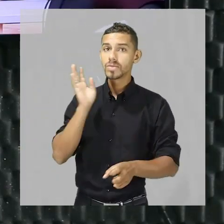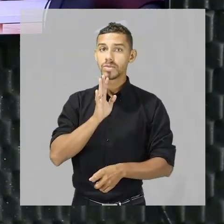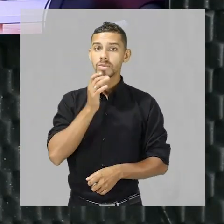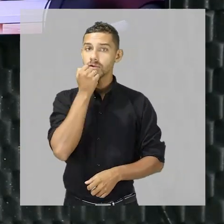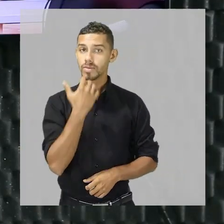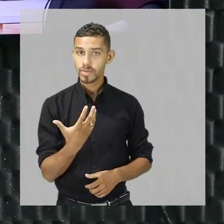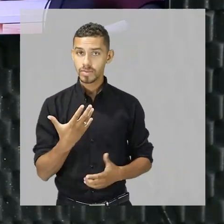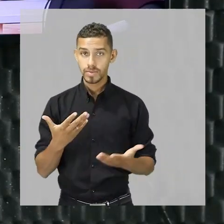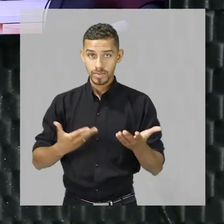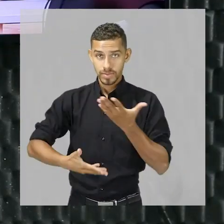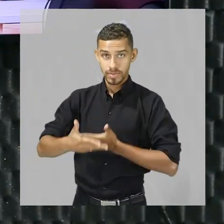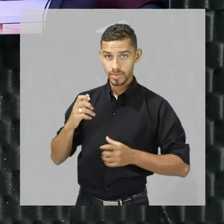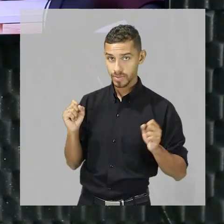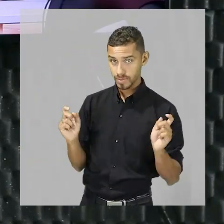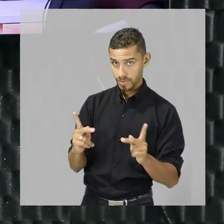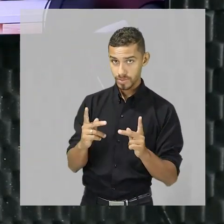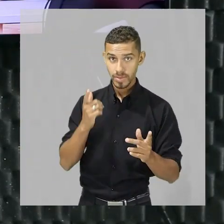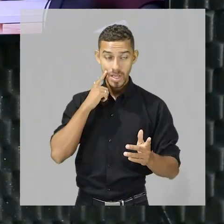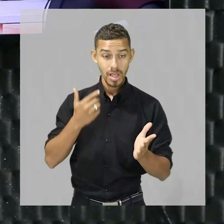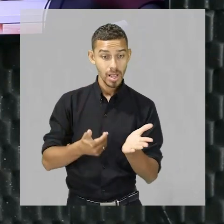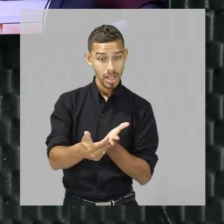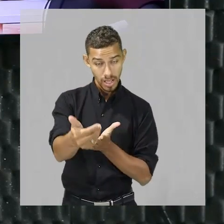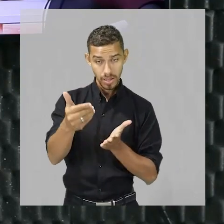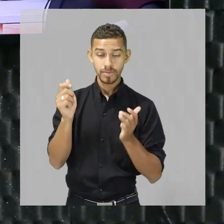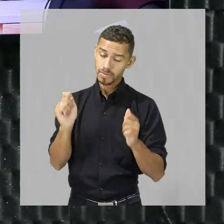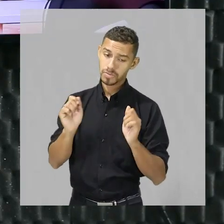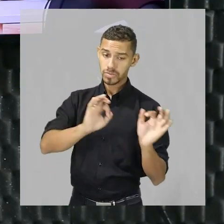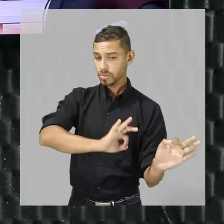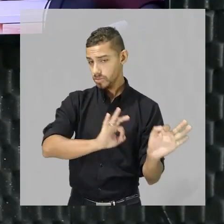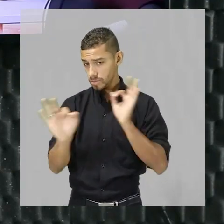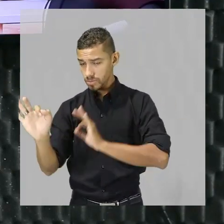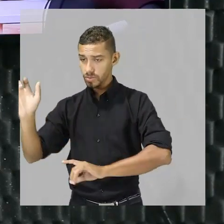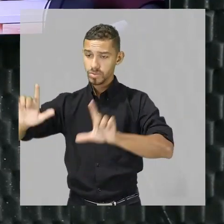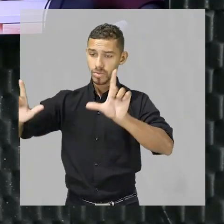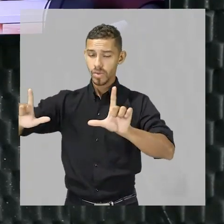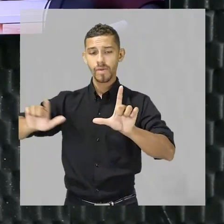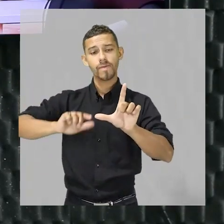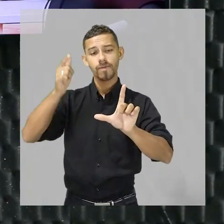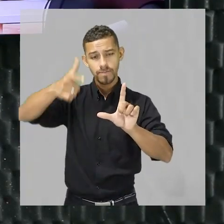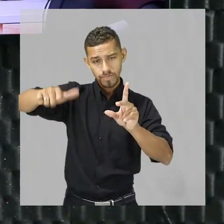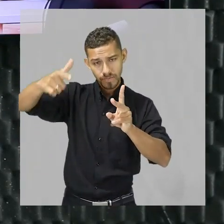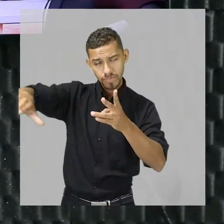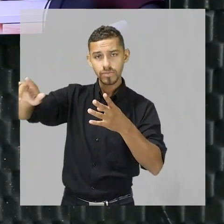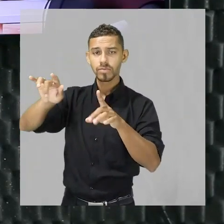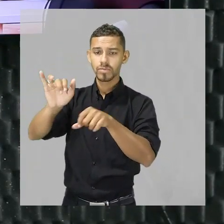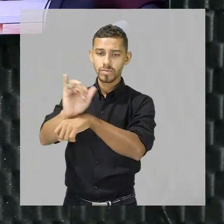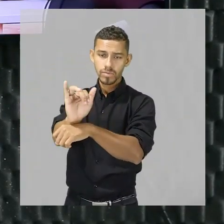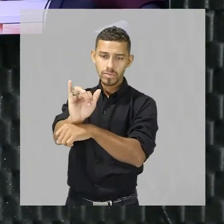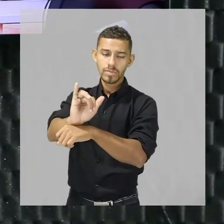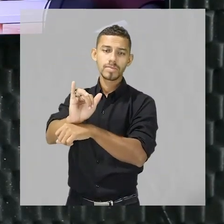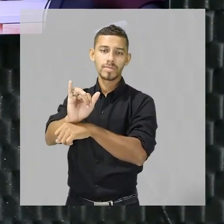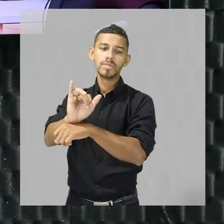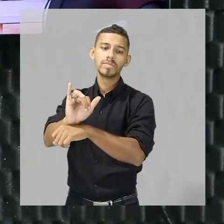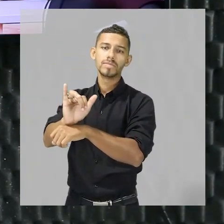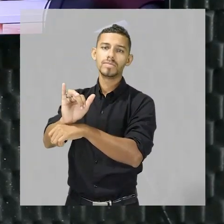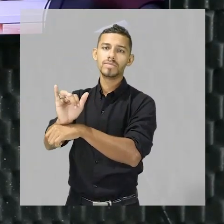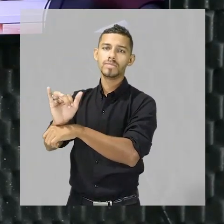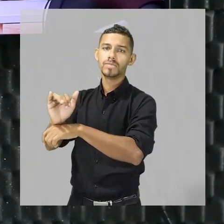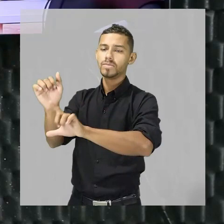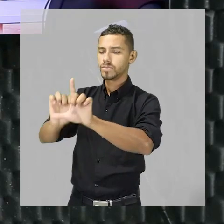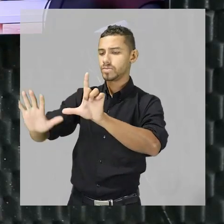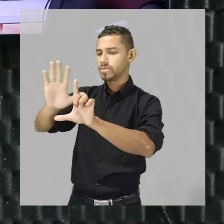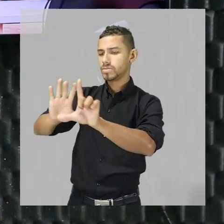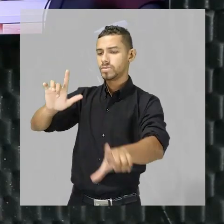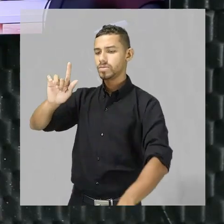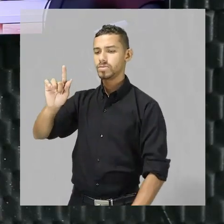beleza? Só antes de começar, só quero te lembrar que tu pode assistir essa aula várias vezes na nossa plataforma digital, que é a plataforma Gonçalves